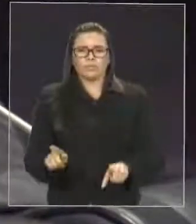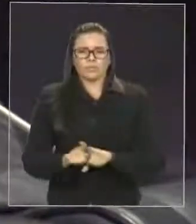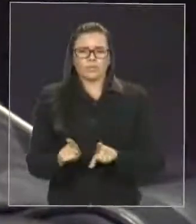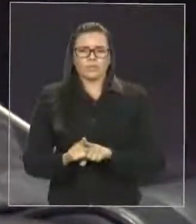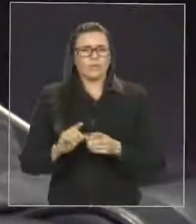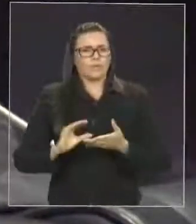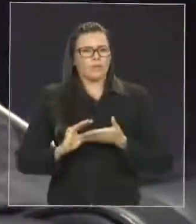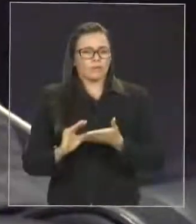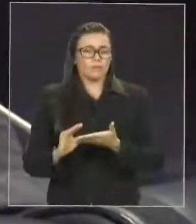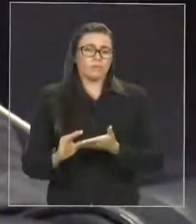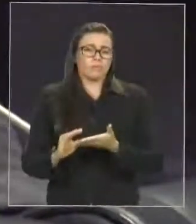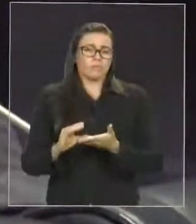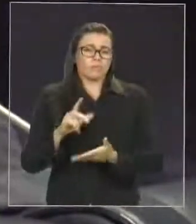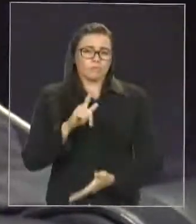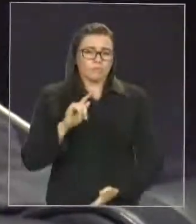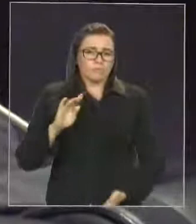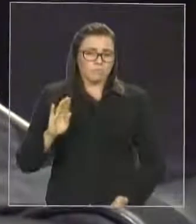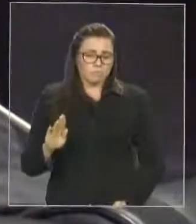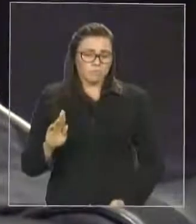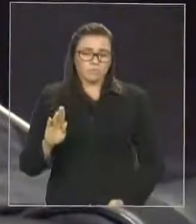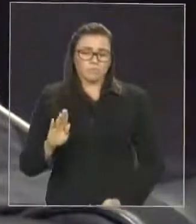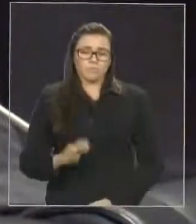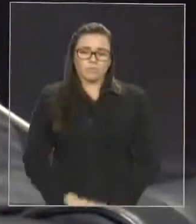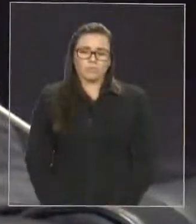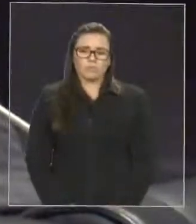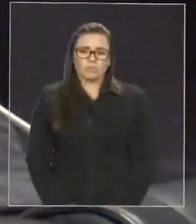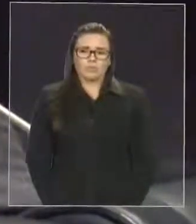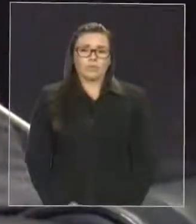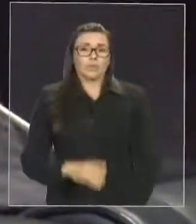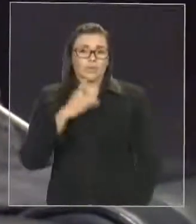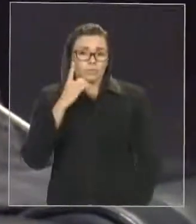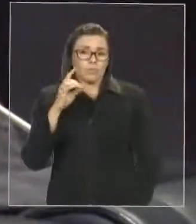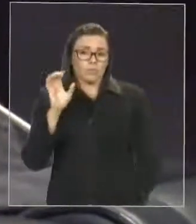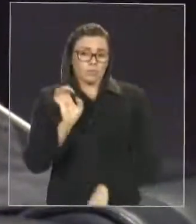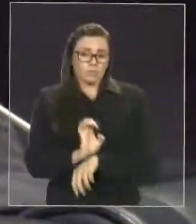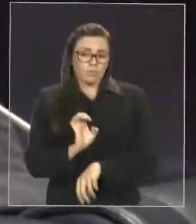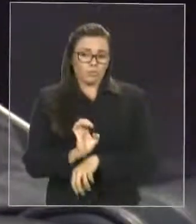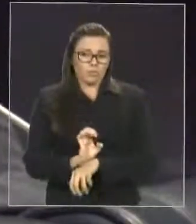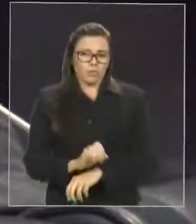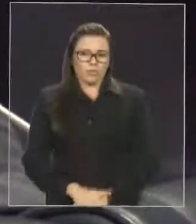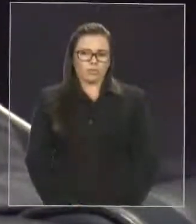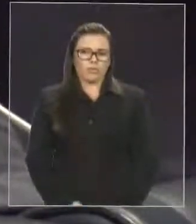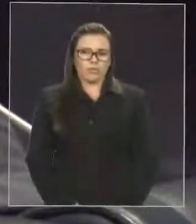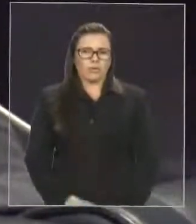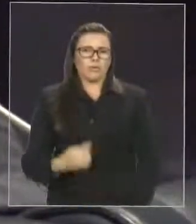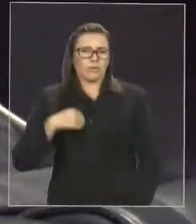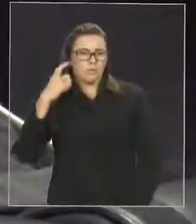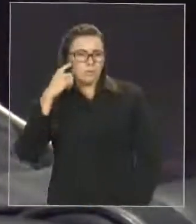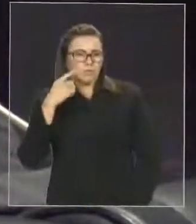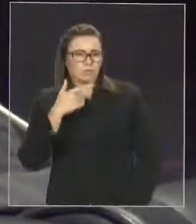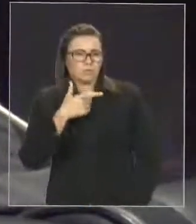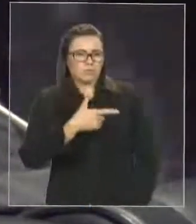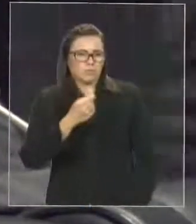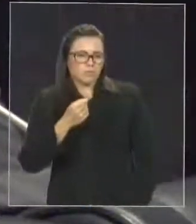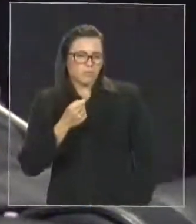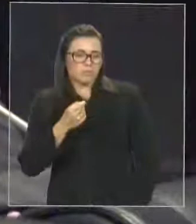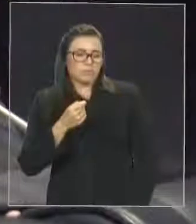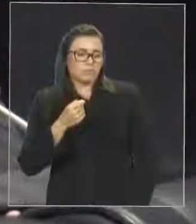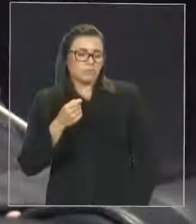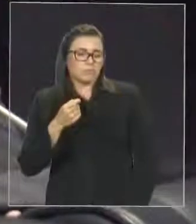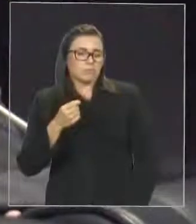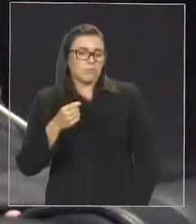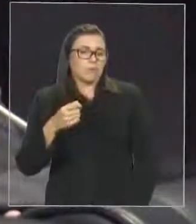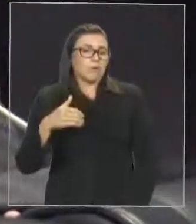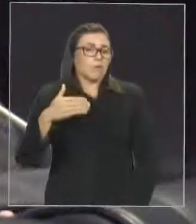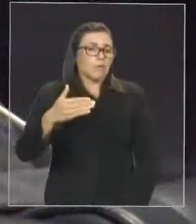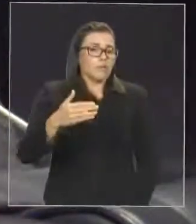ele, estima-se que para deputado estadual gira em torno de 20 a 30 mil reais de financiamento, mais as